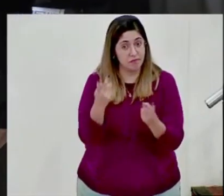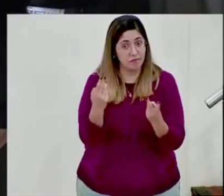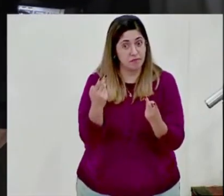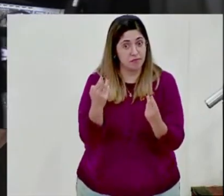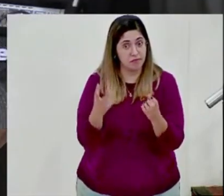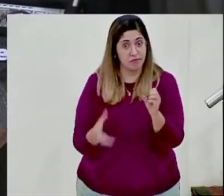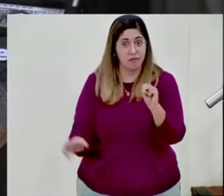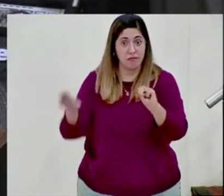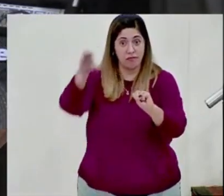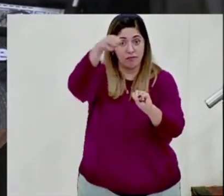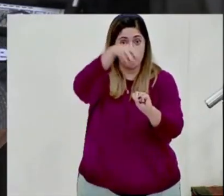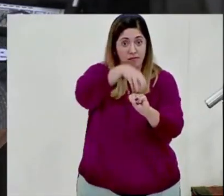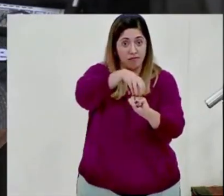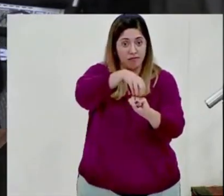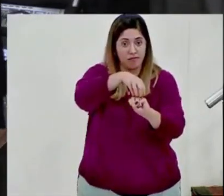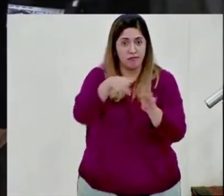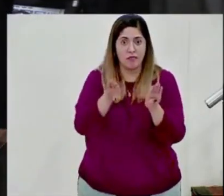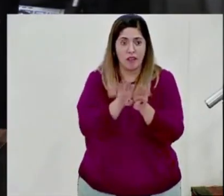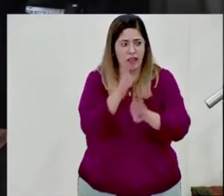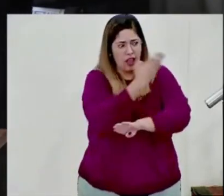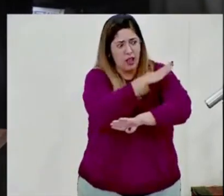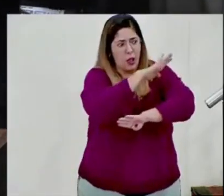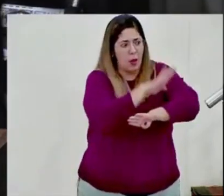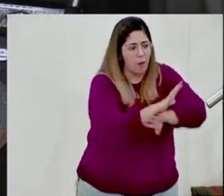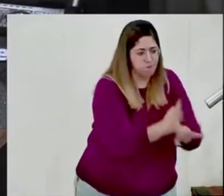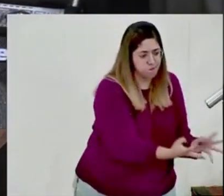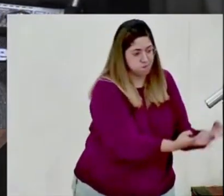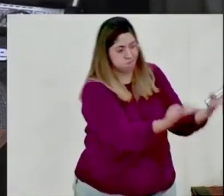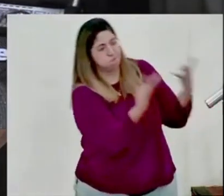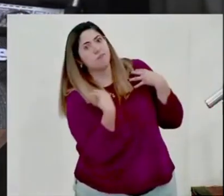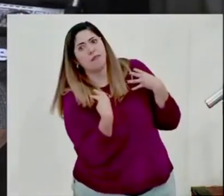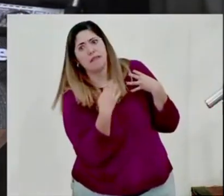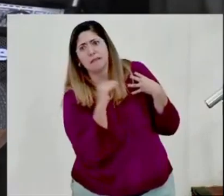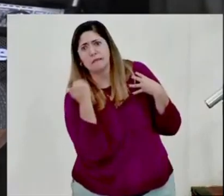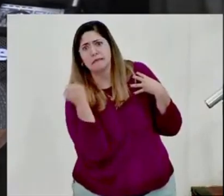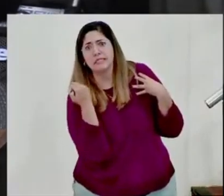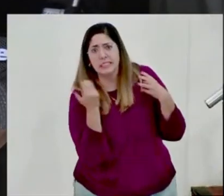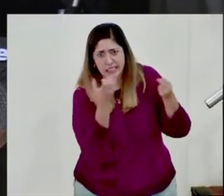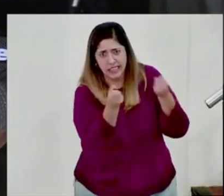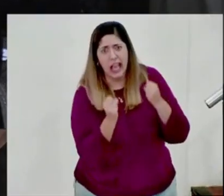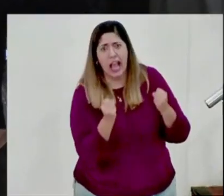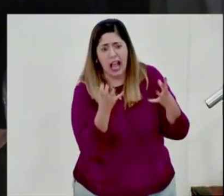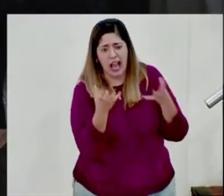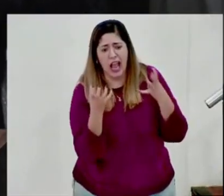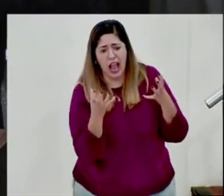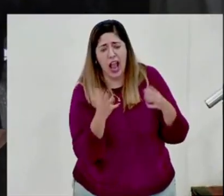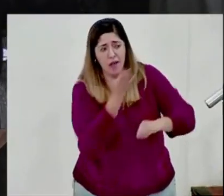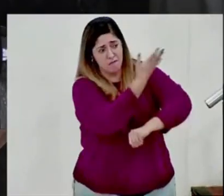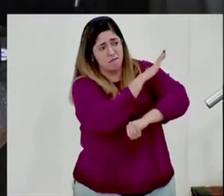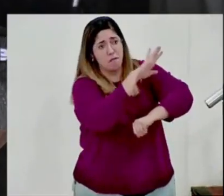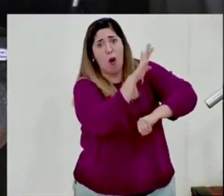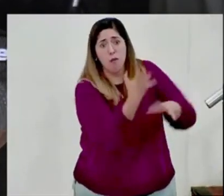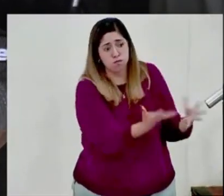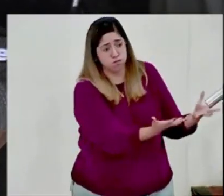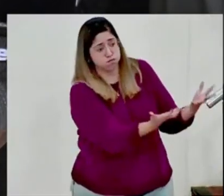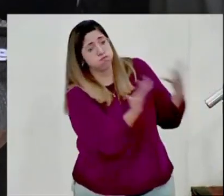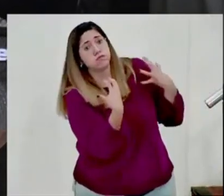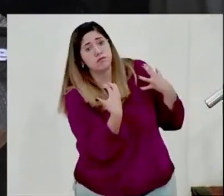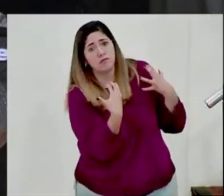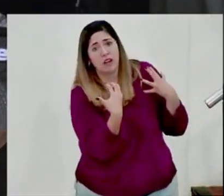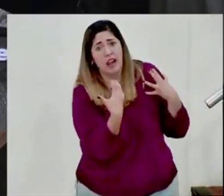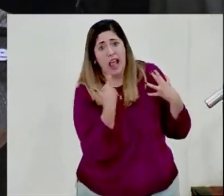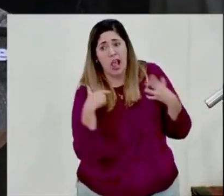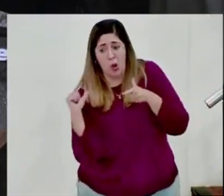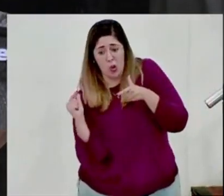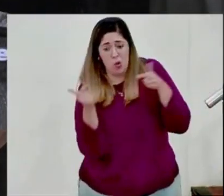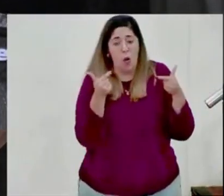que os montes sejam jogados sobre eles. Eu prefiro que uma montanha caia em cima de mim, do que eu tenha de enfrentar